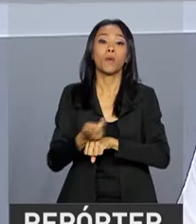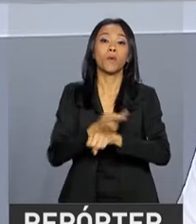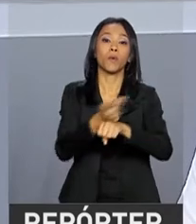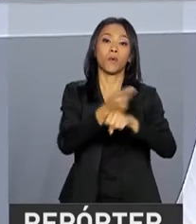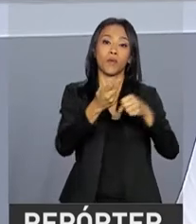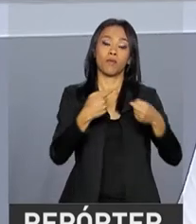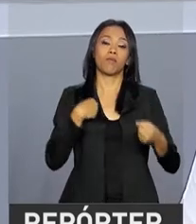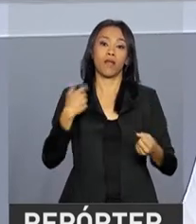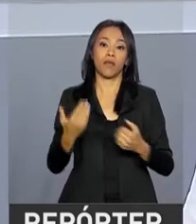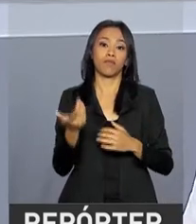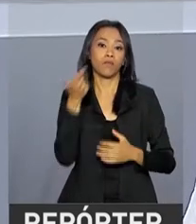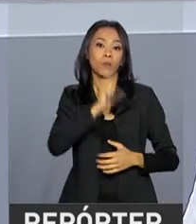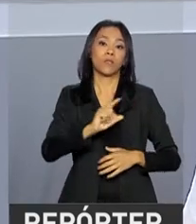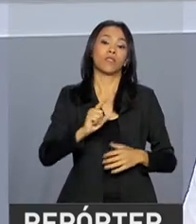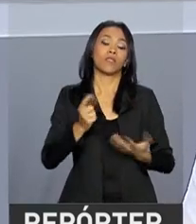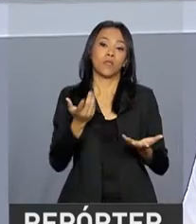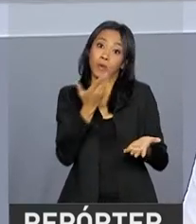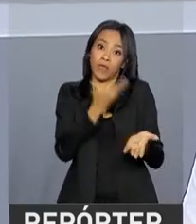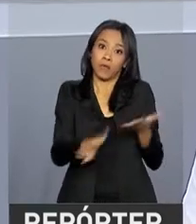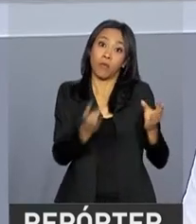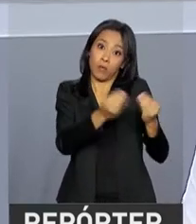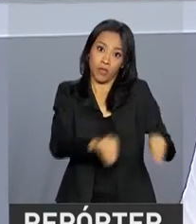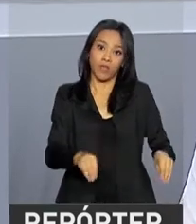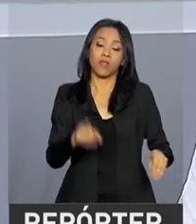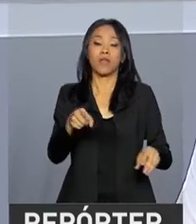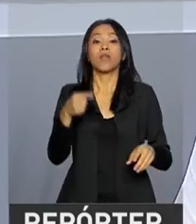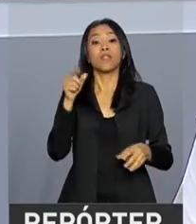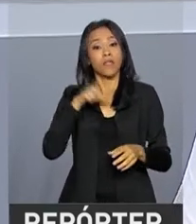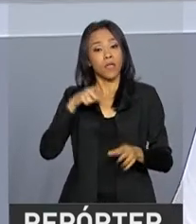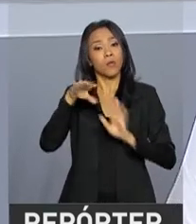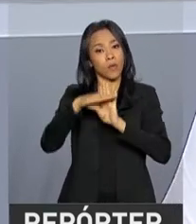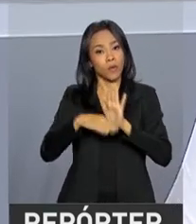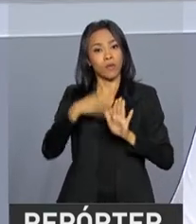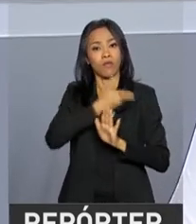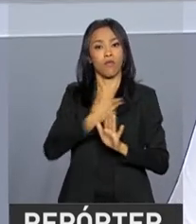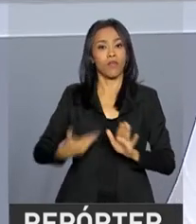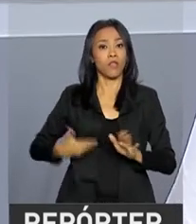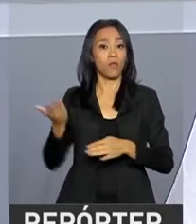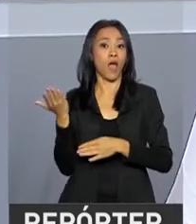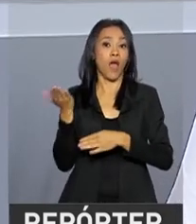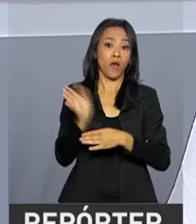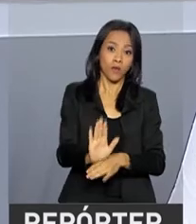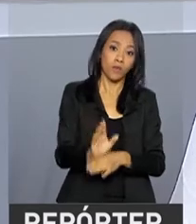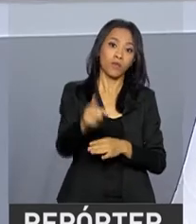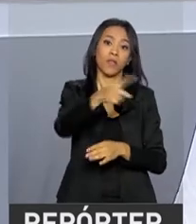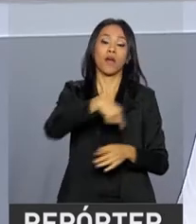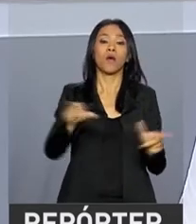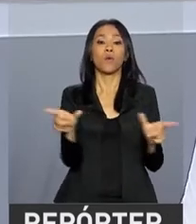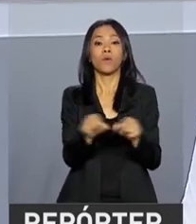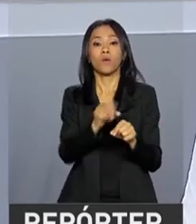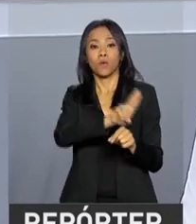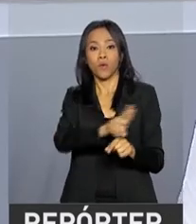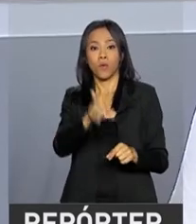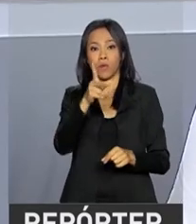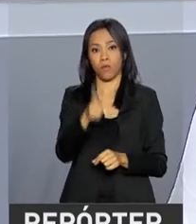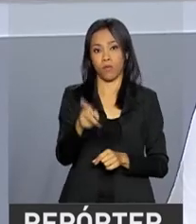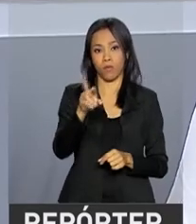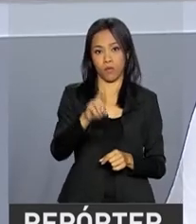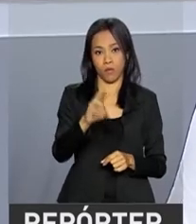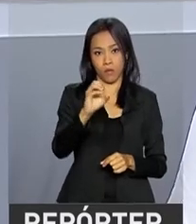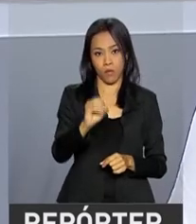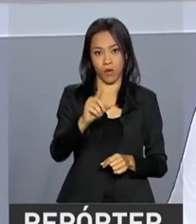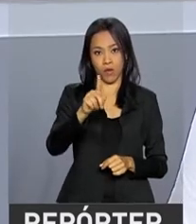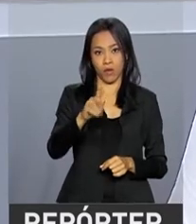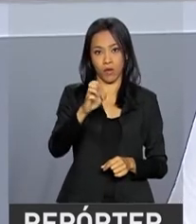sociais do governo estão à disposição dos brasileiros para ajudar nesta caminhada o projeto programa de geração de emprego e renda é um